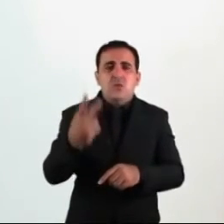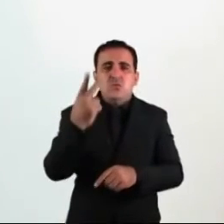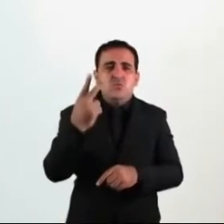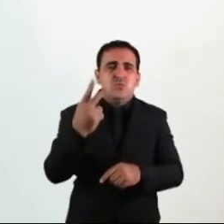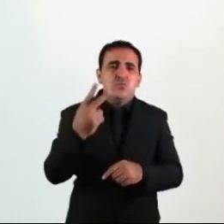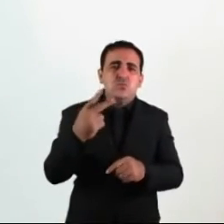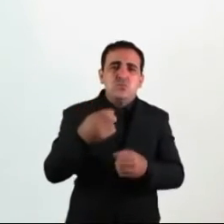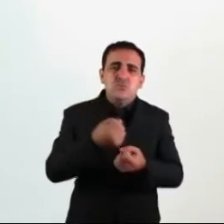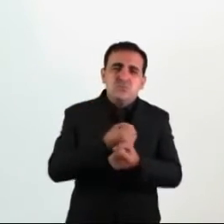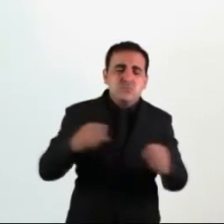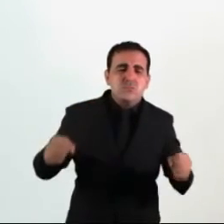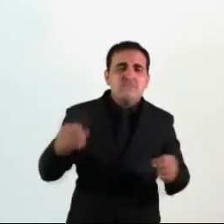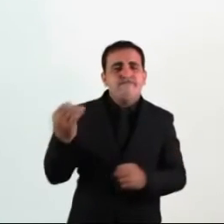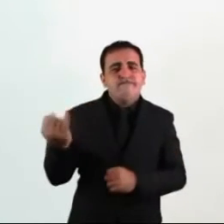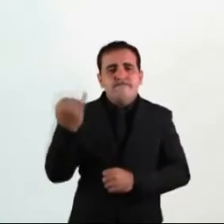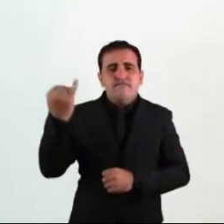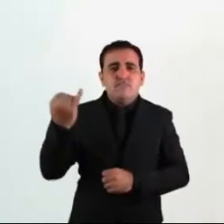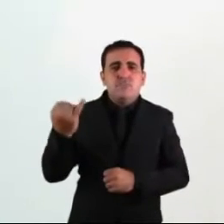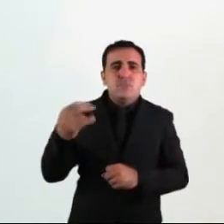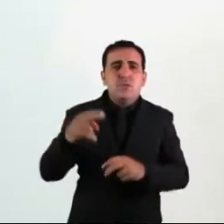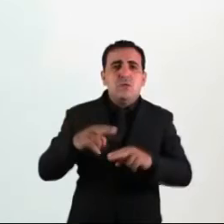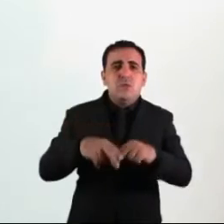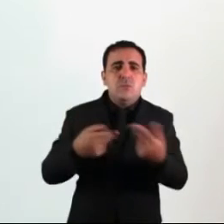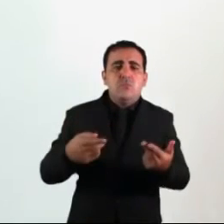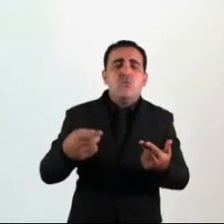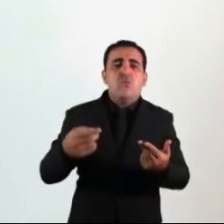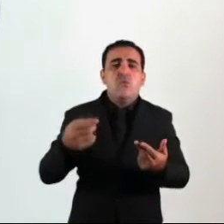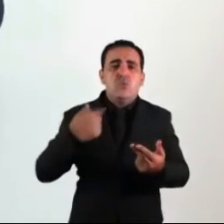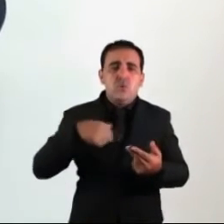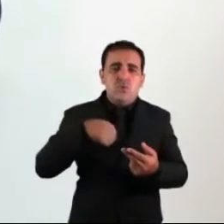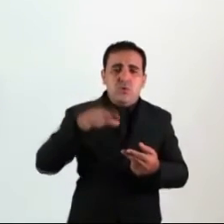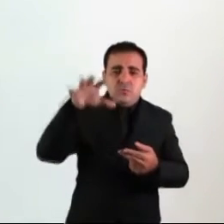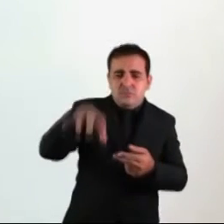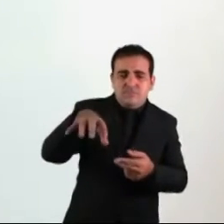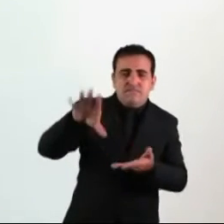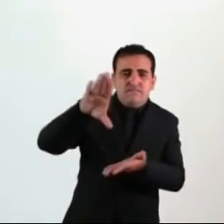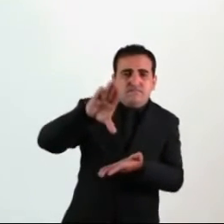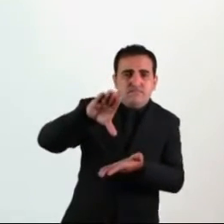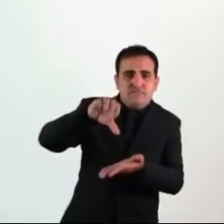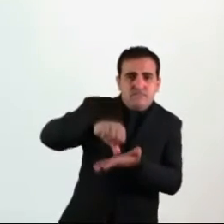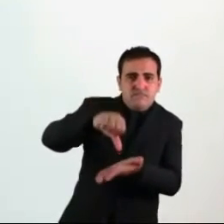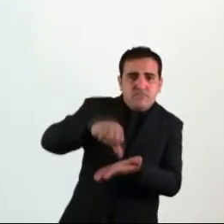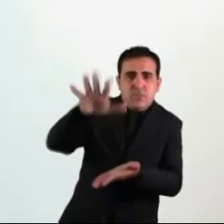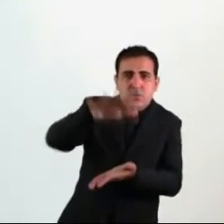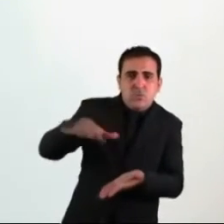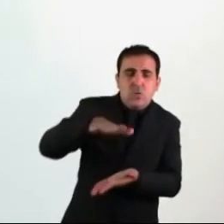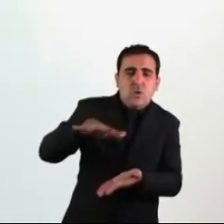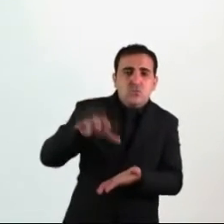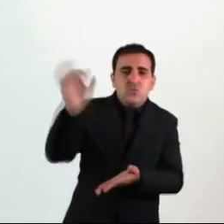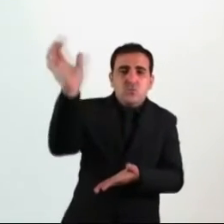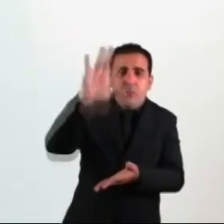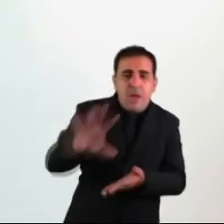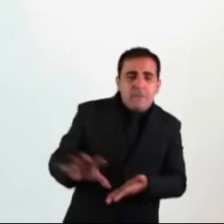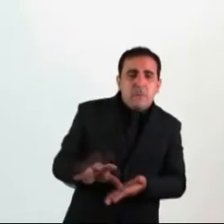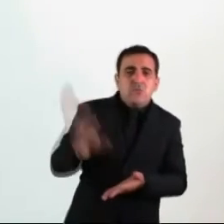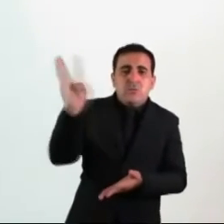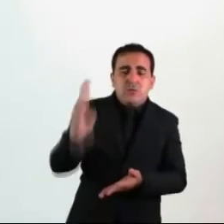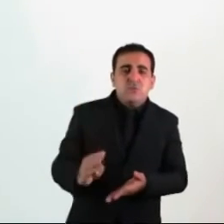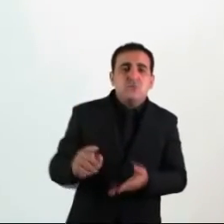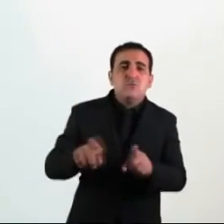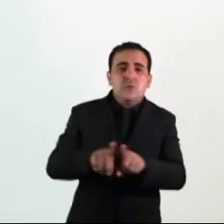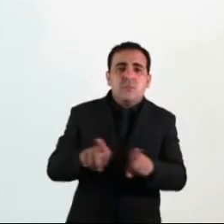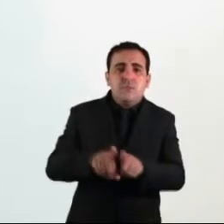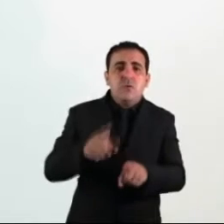em face da nossa posição geográfica e da modernização portuária. Isso faz com que